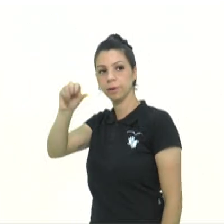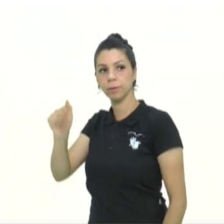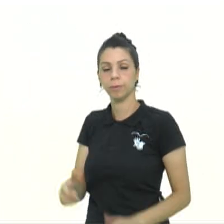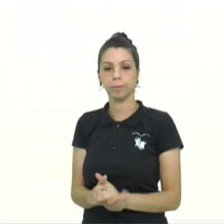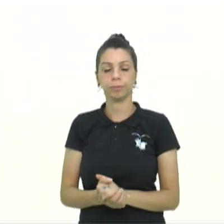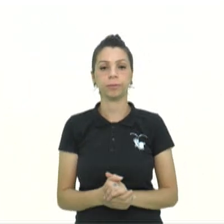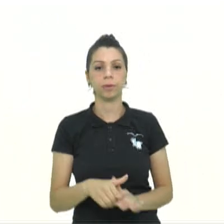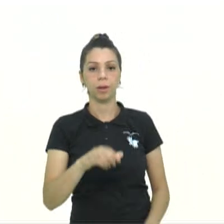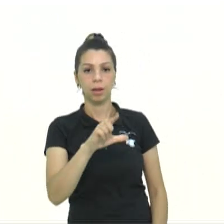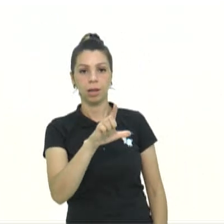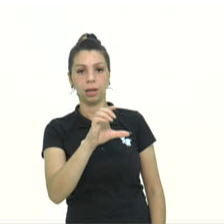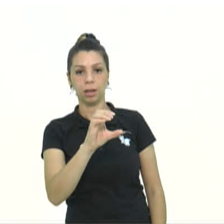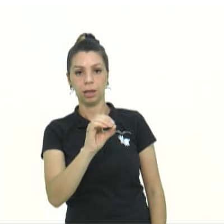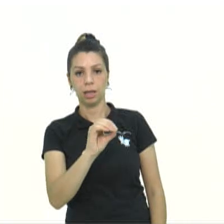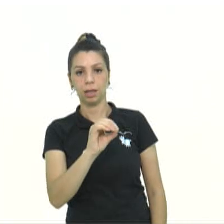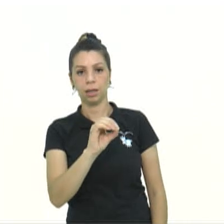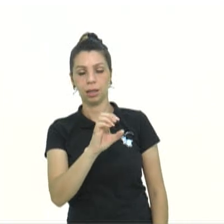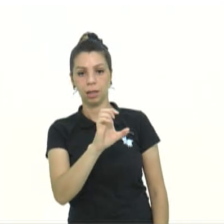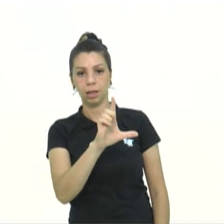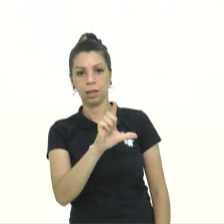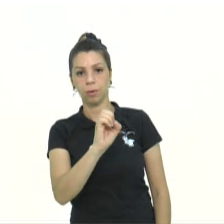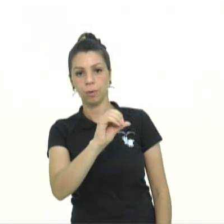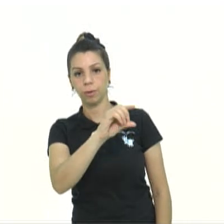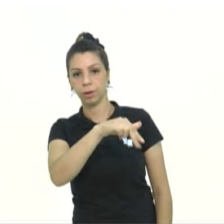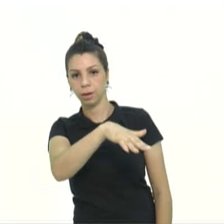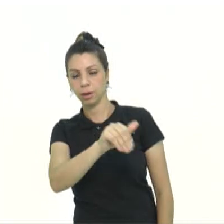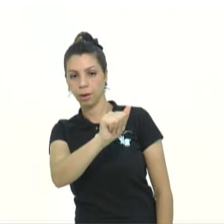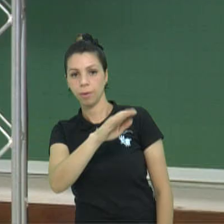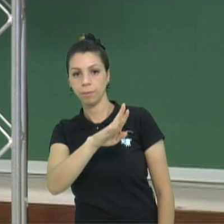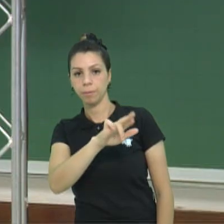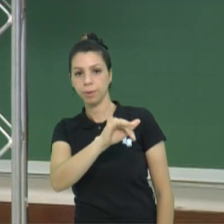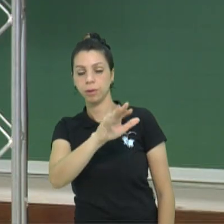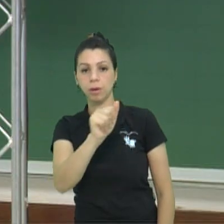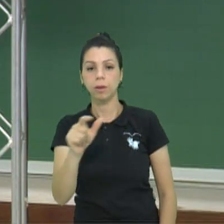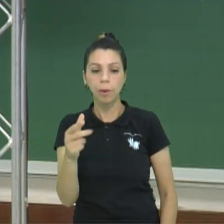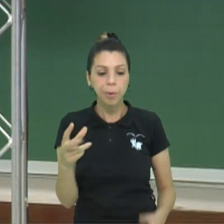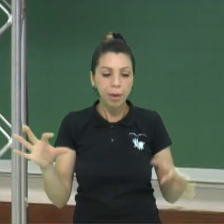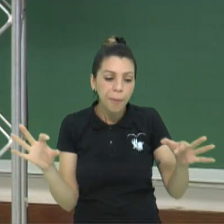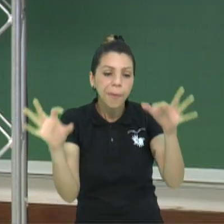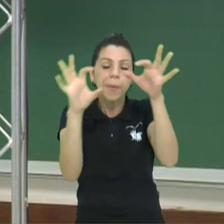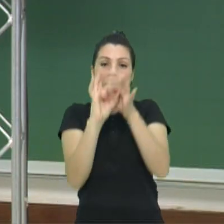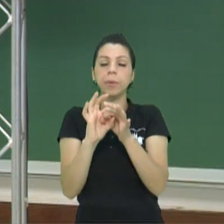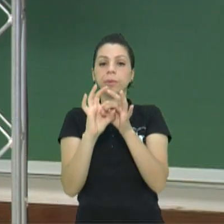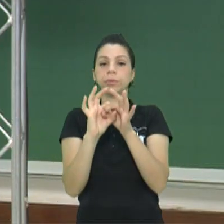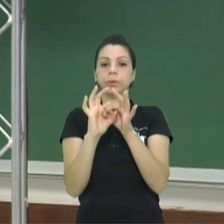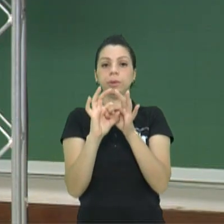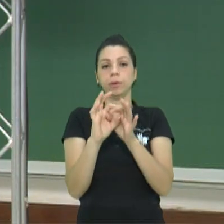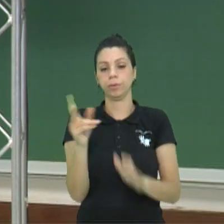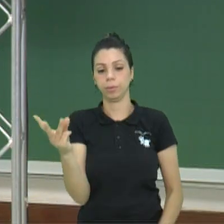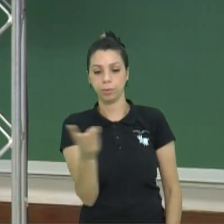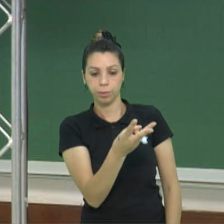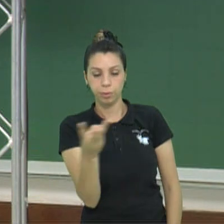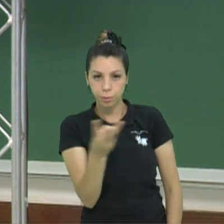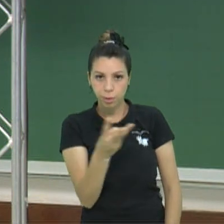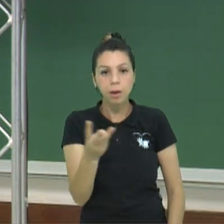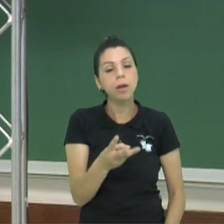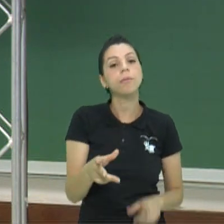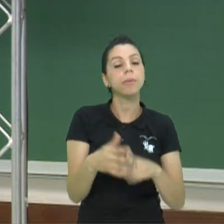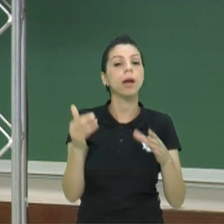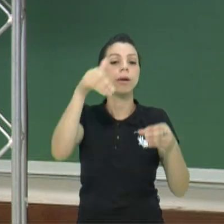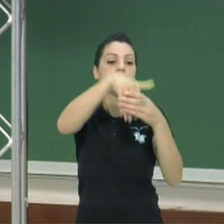direito, Leonel Brizola, aí na sua imagem. Então você tem a união aí desses setores de oposição em relação à campanha do